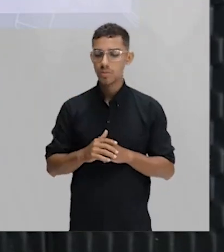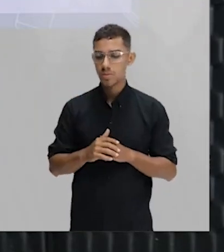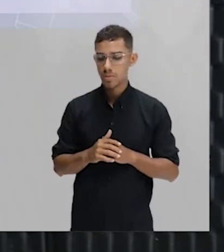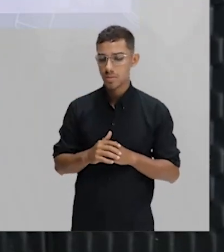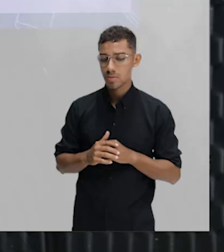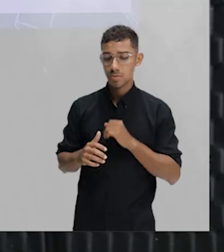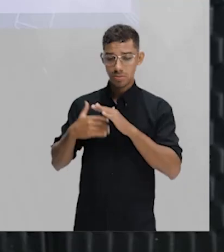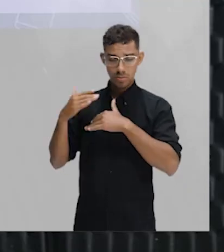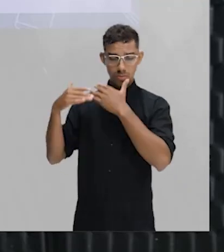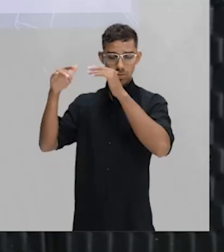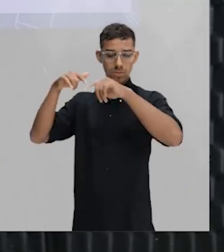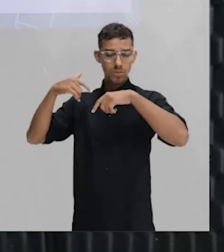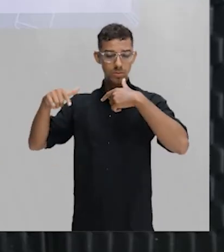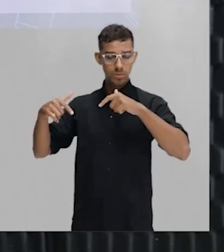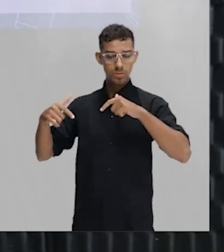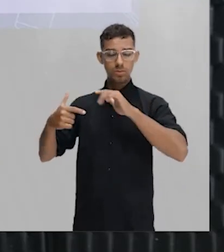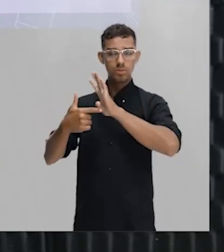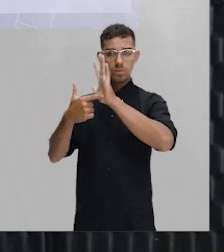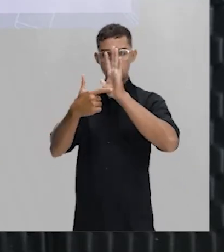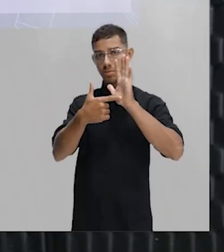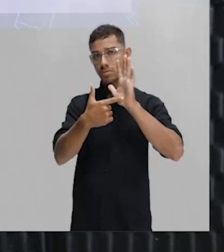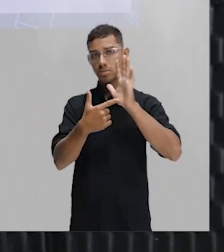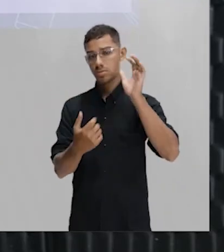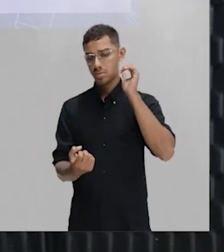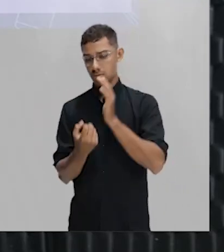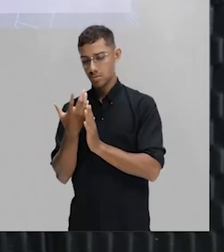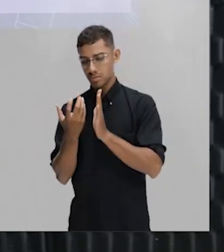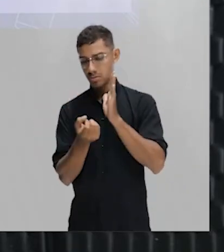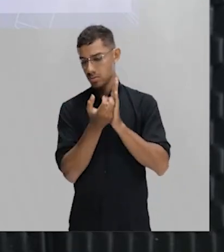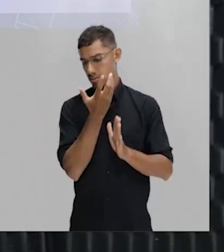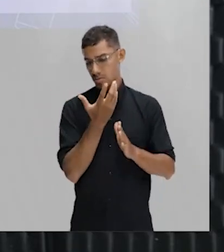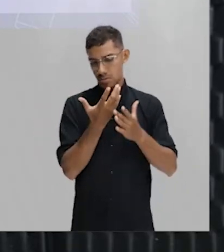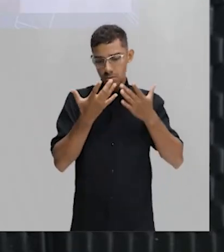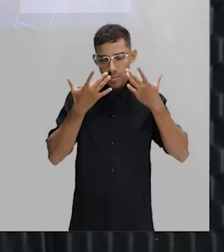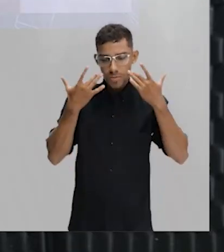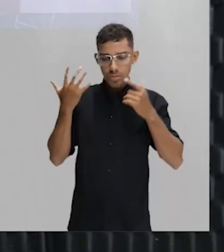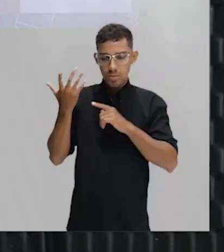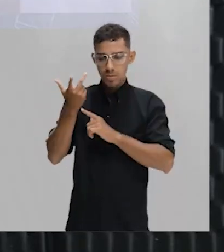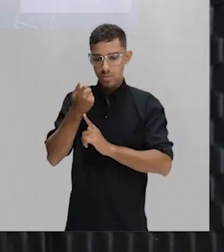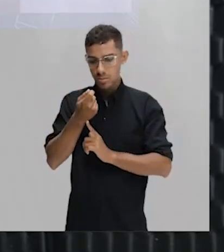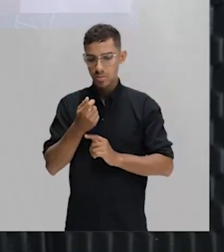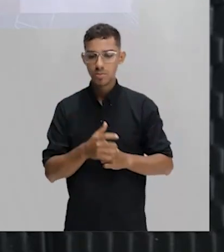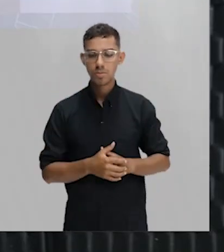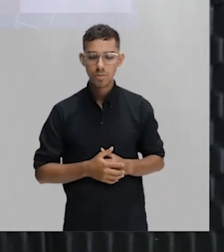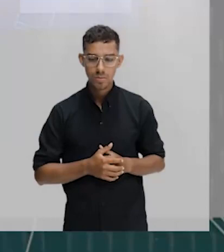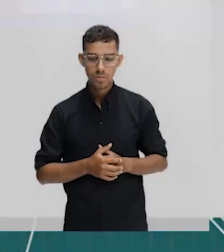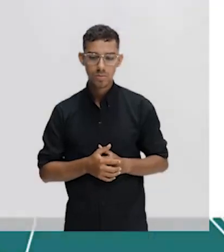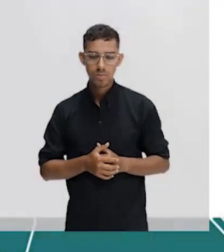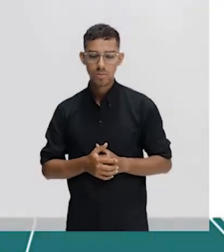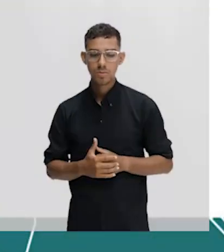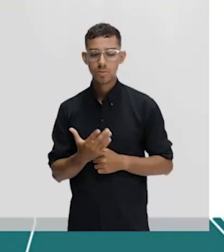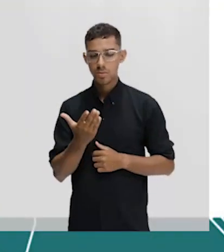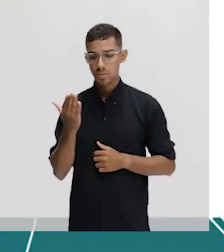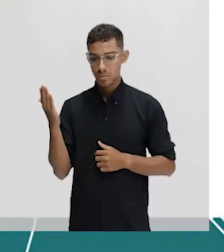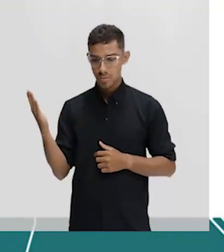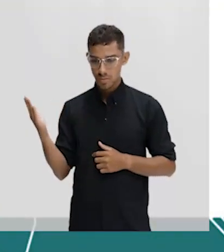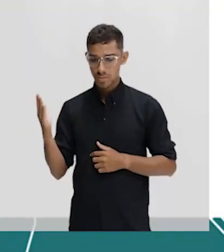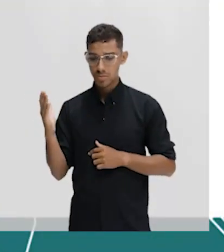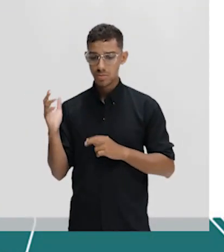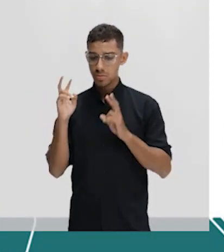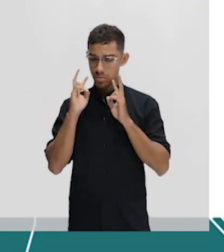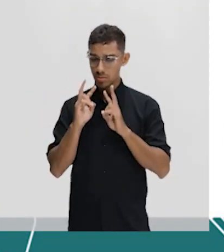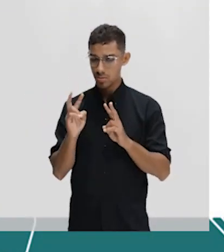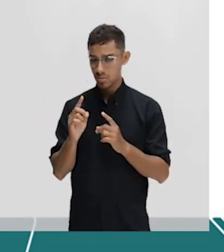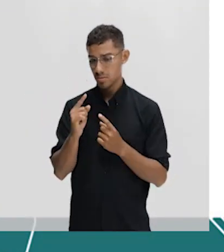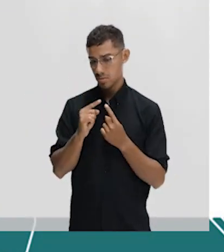promoção e suporte de uma comunidade criativa, fazendo a arte tornar-se também comercial, né? Essa aqui é a visão de